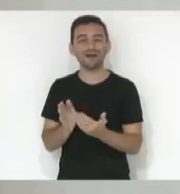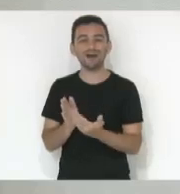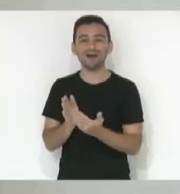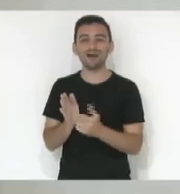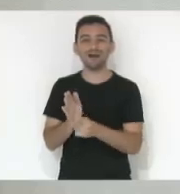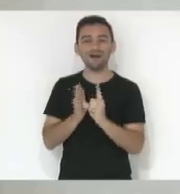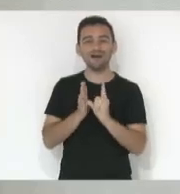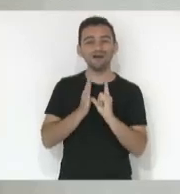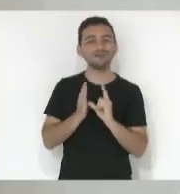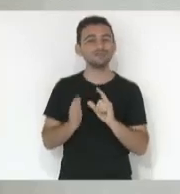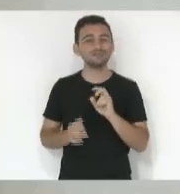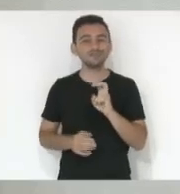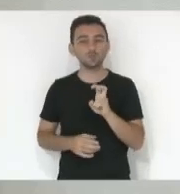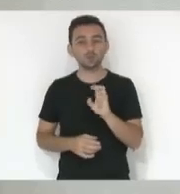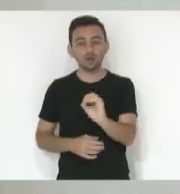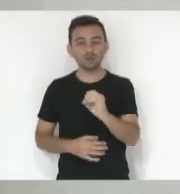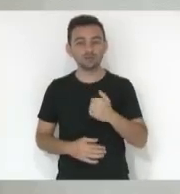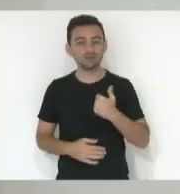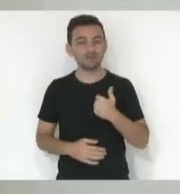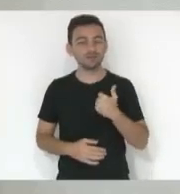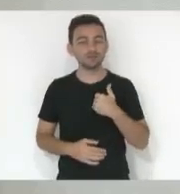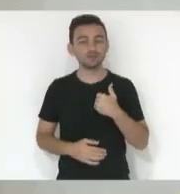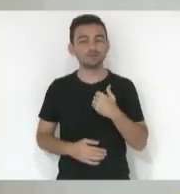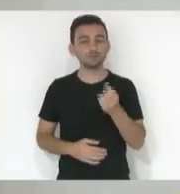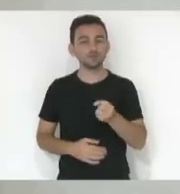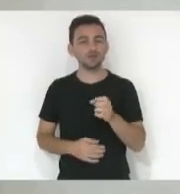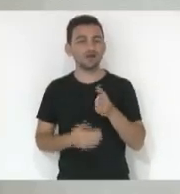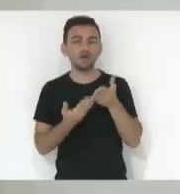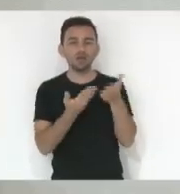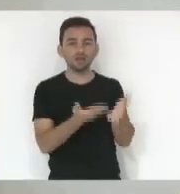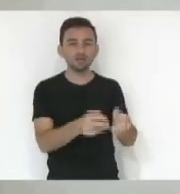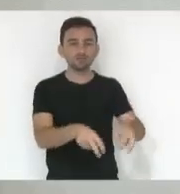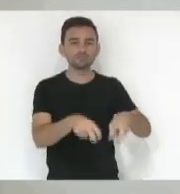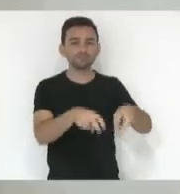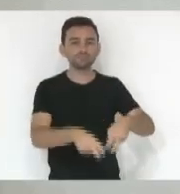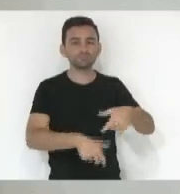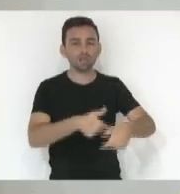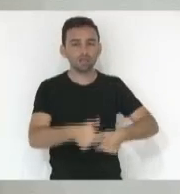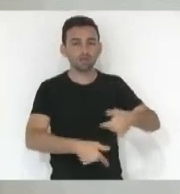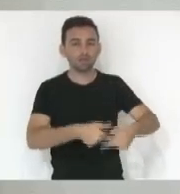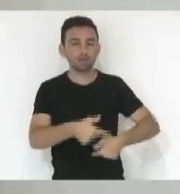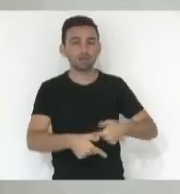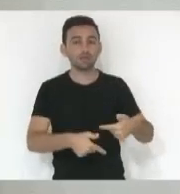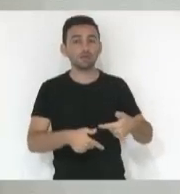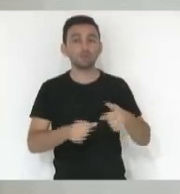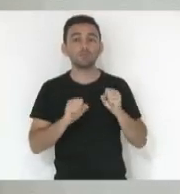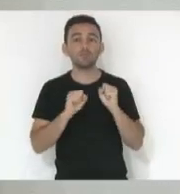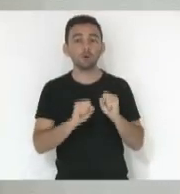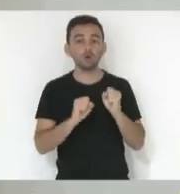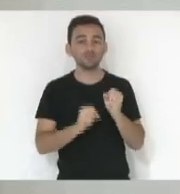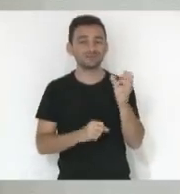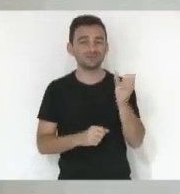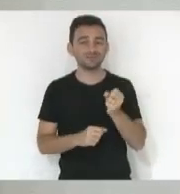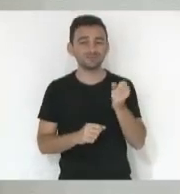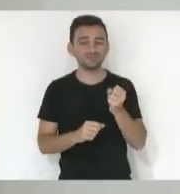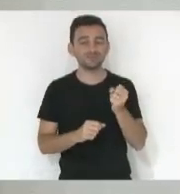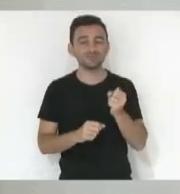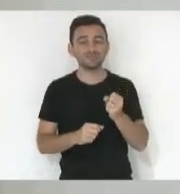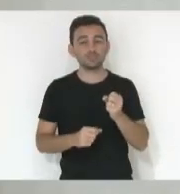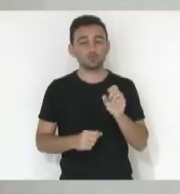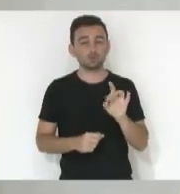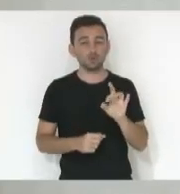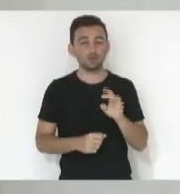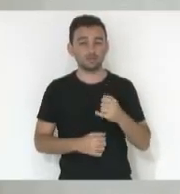50 anos. Em contrapartida, nós temos o agricultor, que agora pode vir a se aposentar com apenas